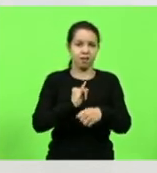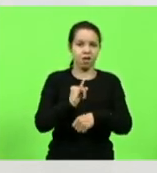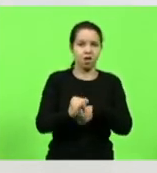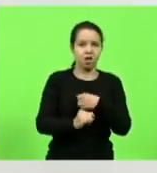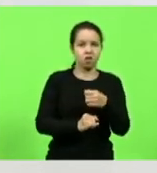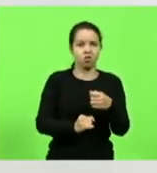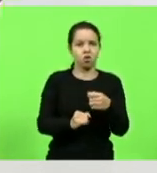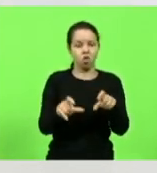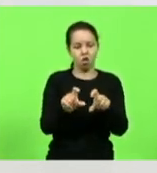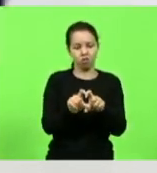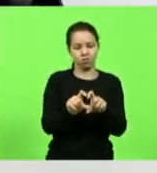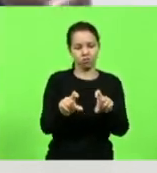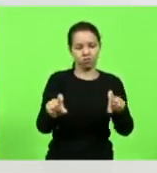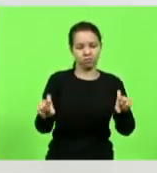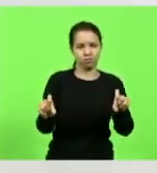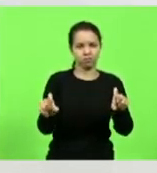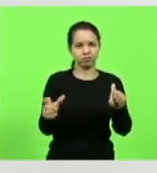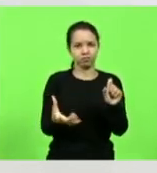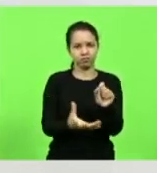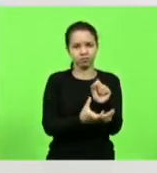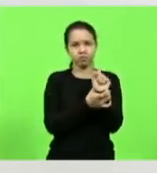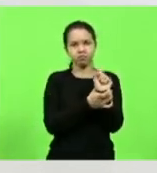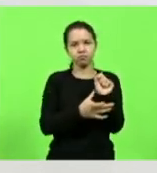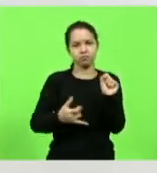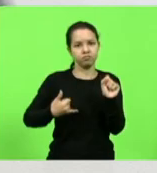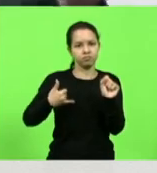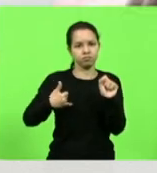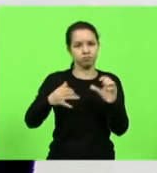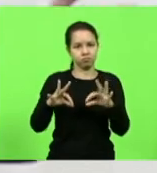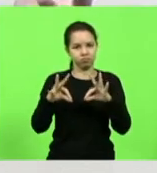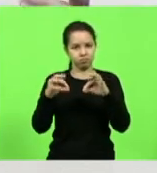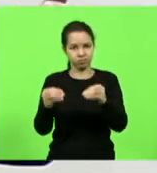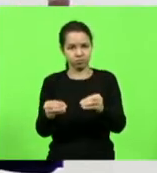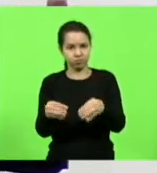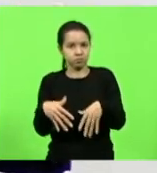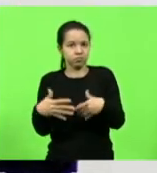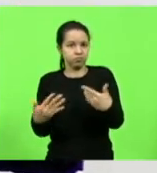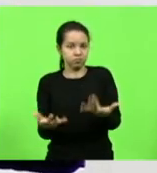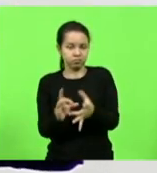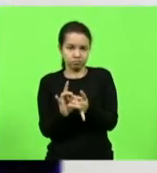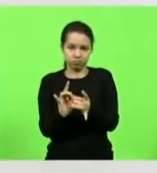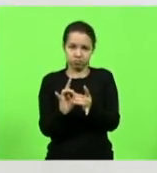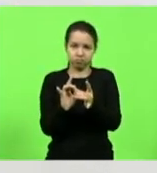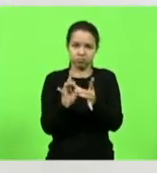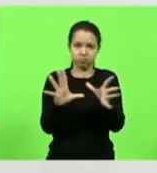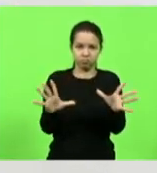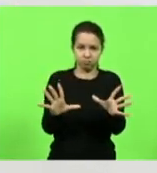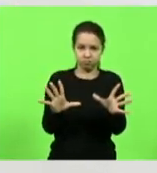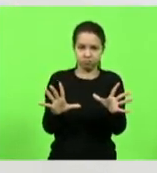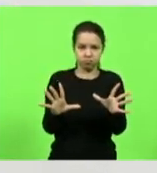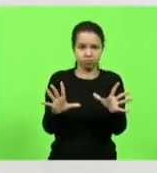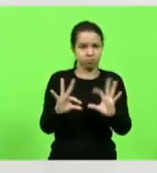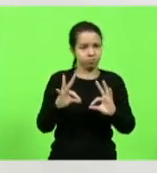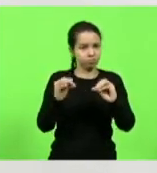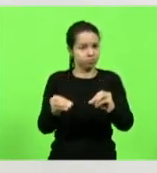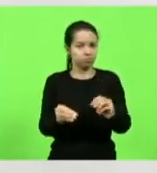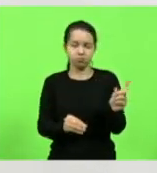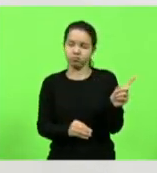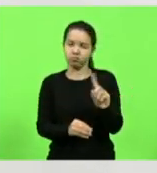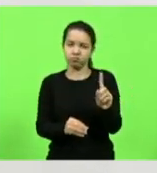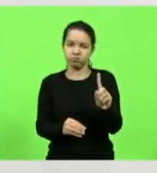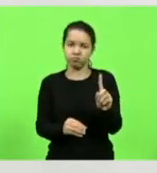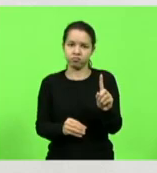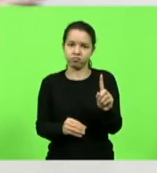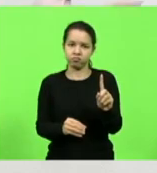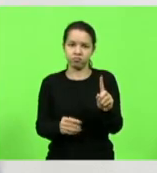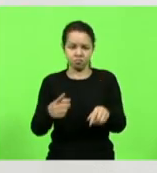tarja de segurança, de idade, para tudo, então vamos liberar tudo. Então, a gente não consegue acabar com o estupro,